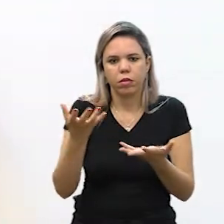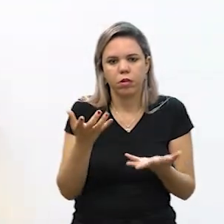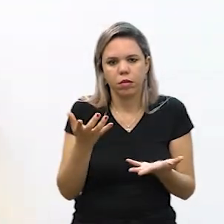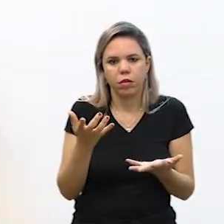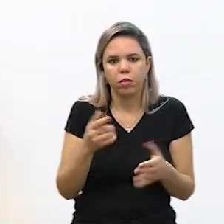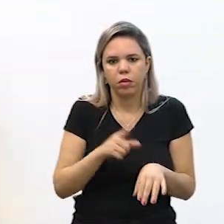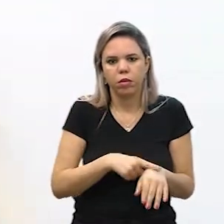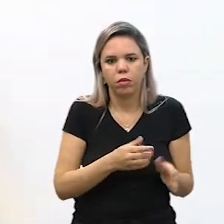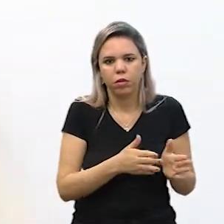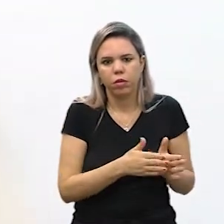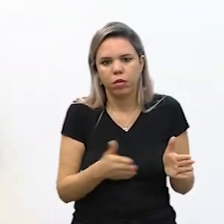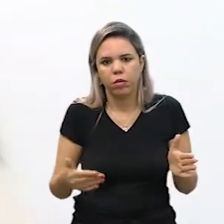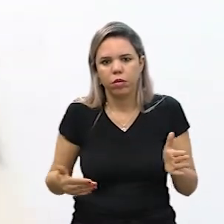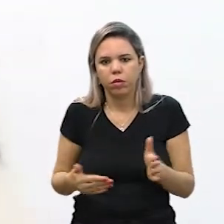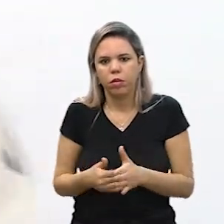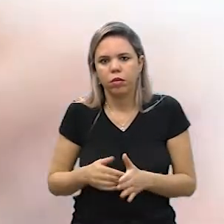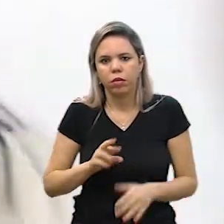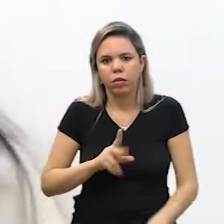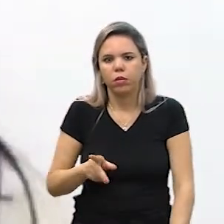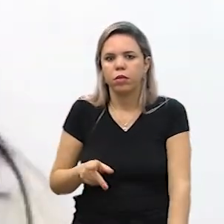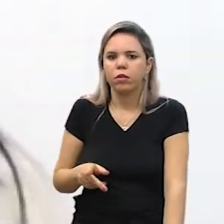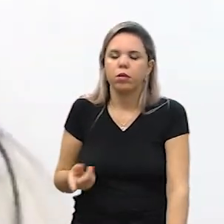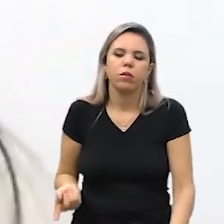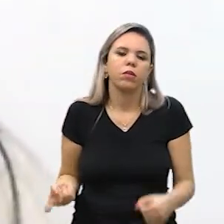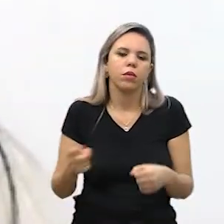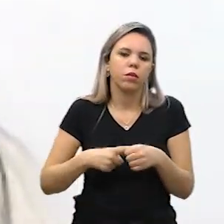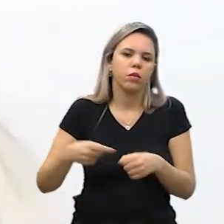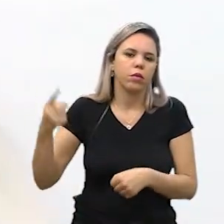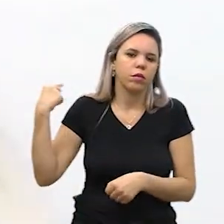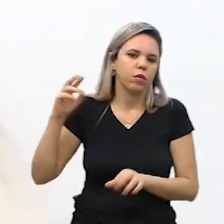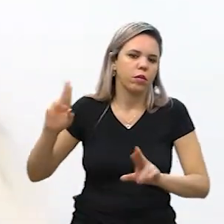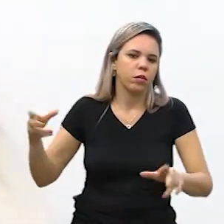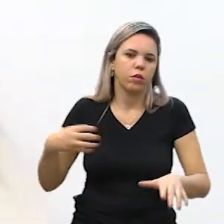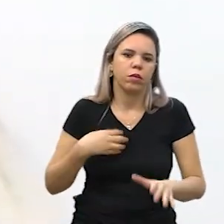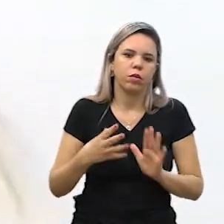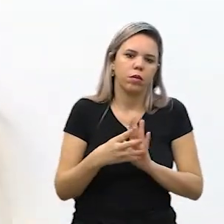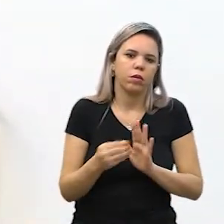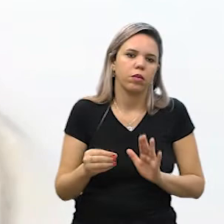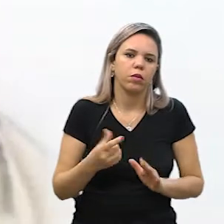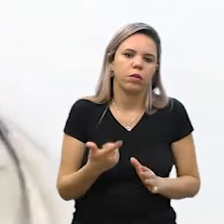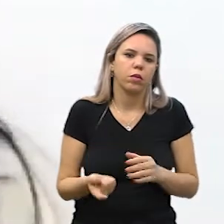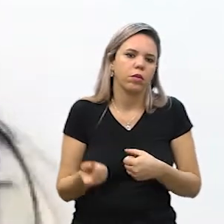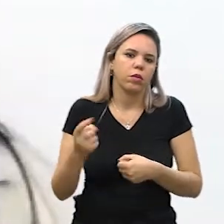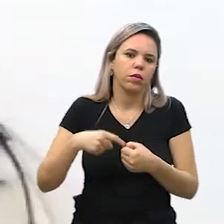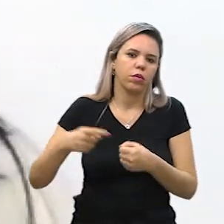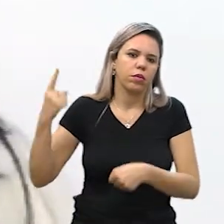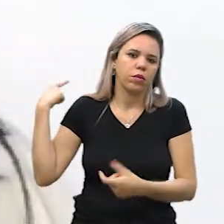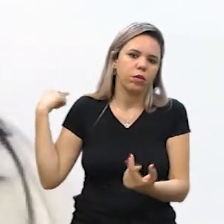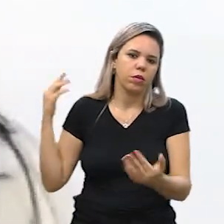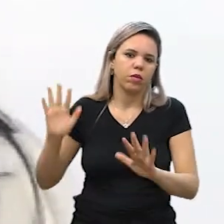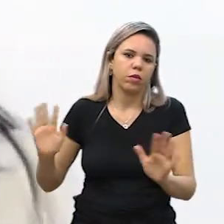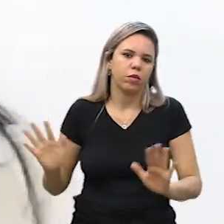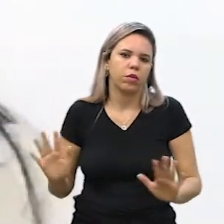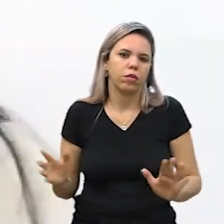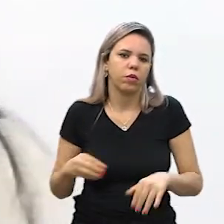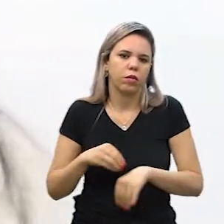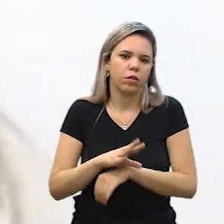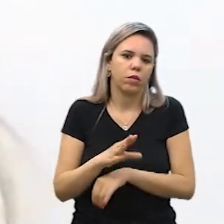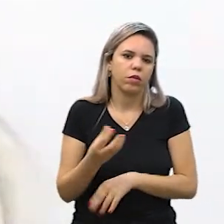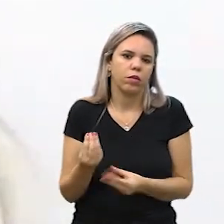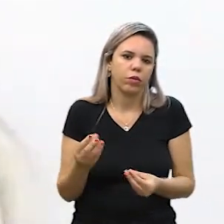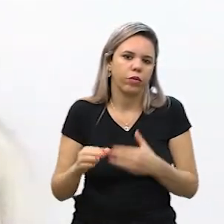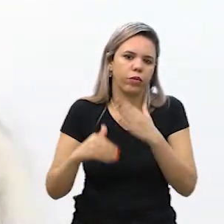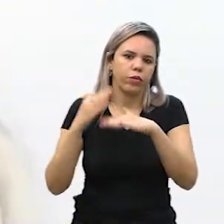ser temporal, mas ele não é retrógrado. Então, esse modelo, ele não tem como retroceder, né? Ele trouxe